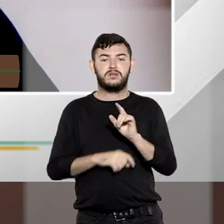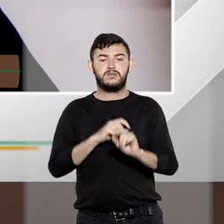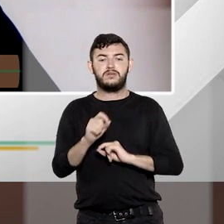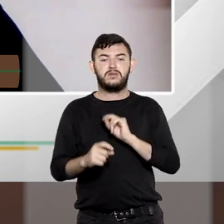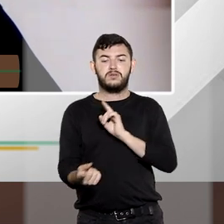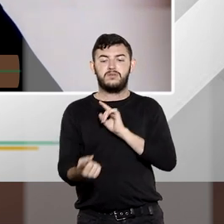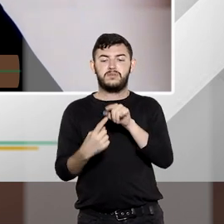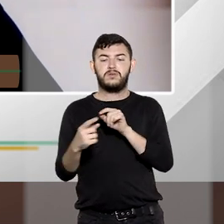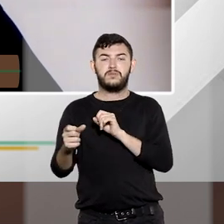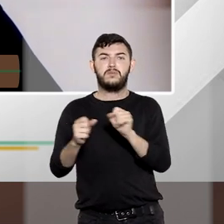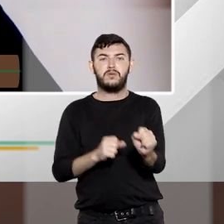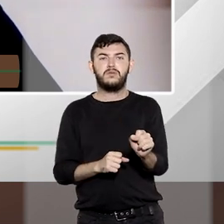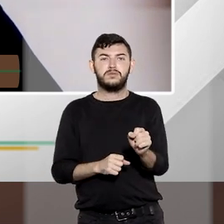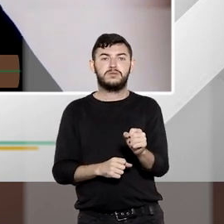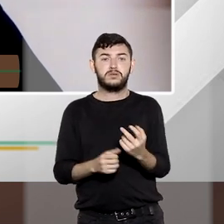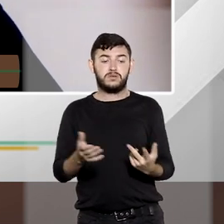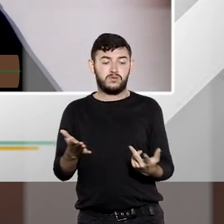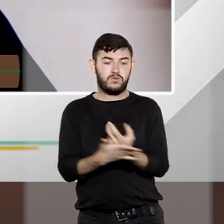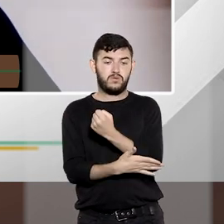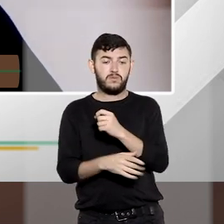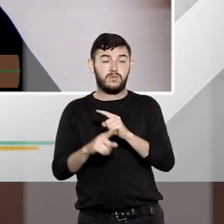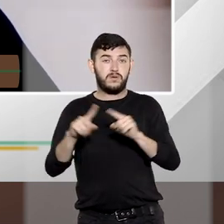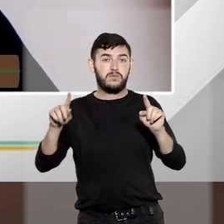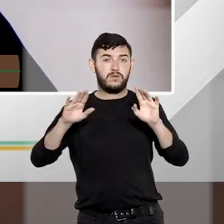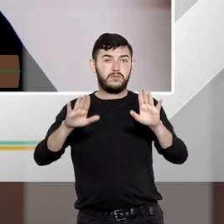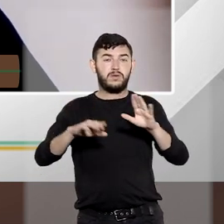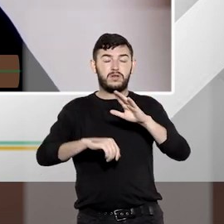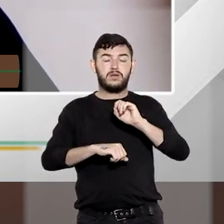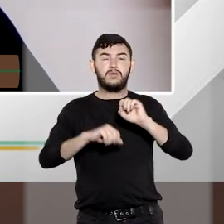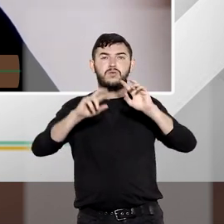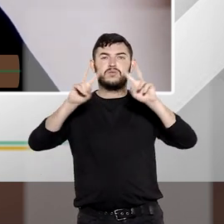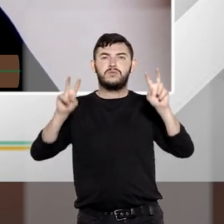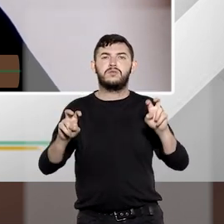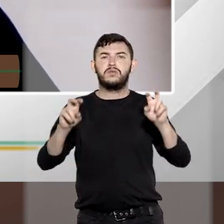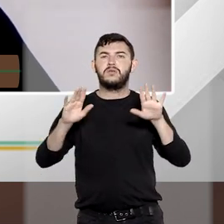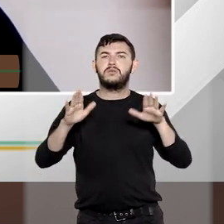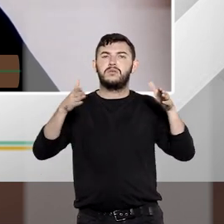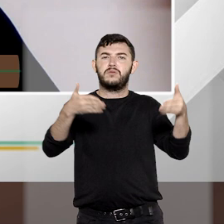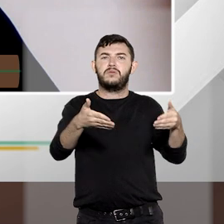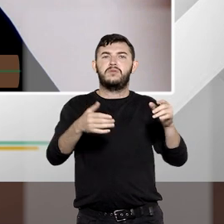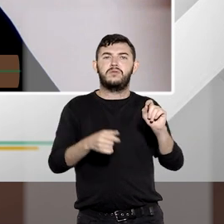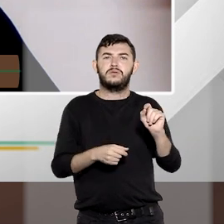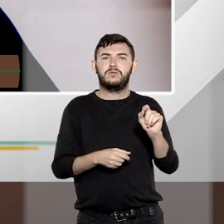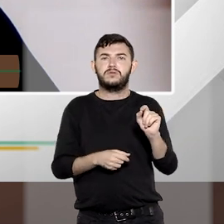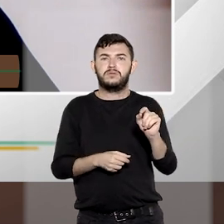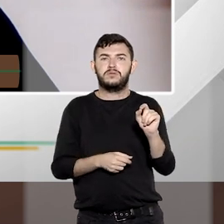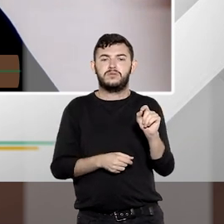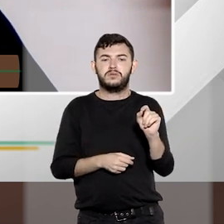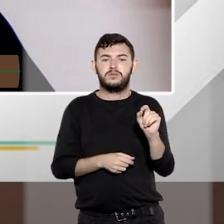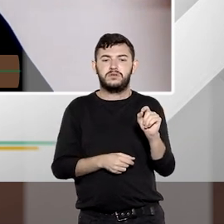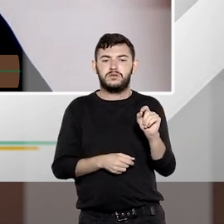para que faça, essa compra. E com relação a quem